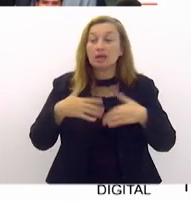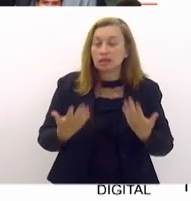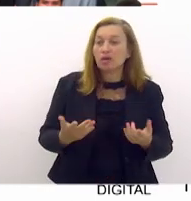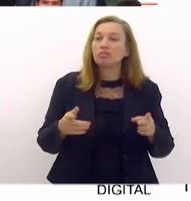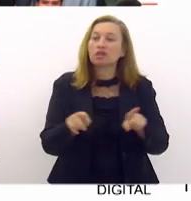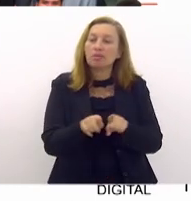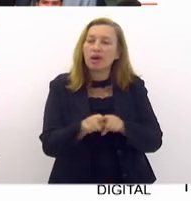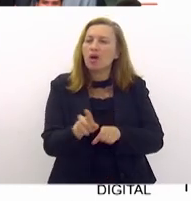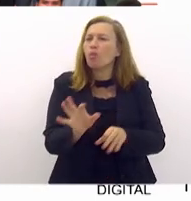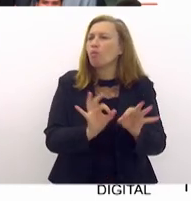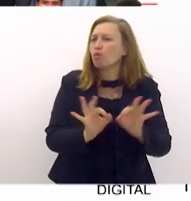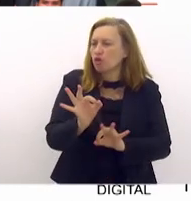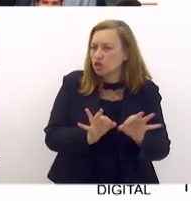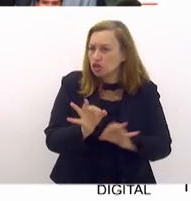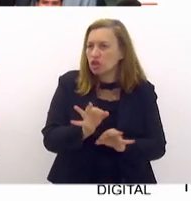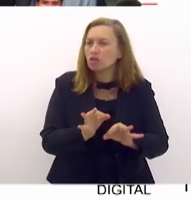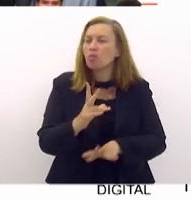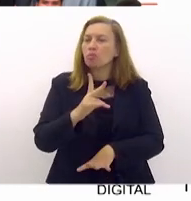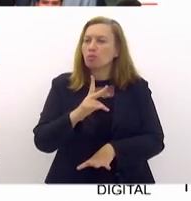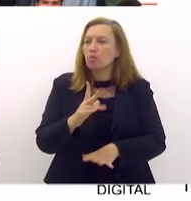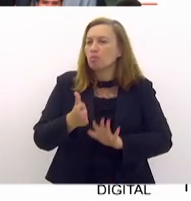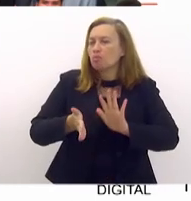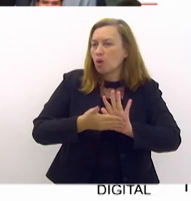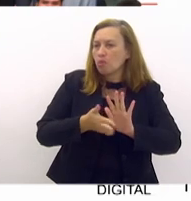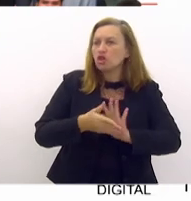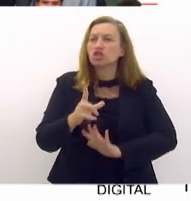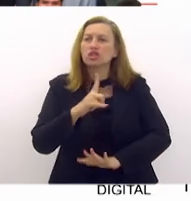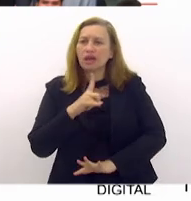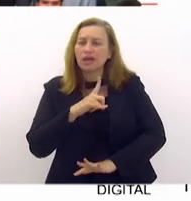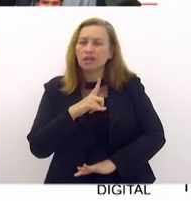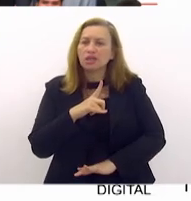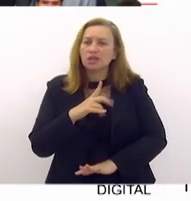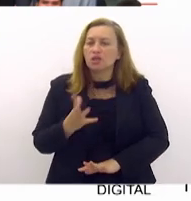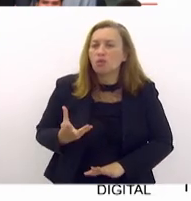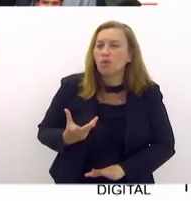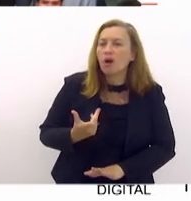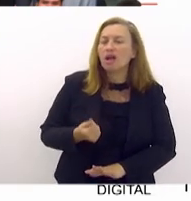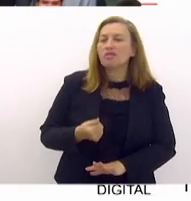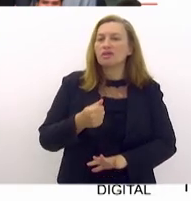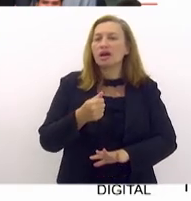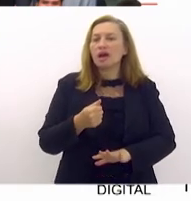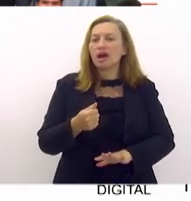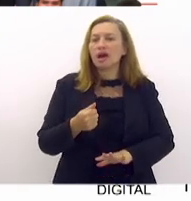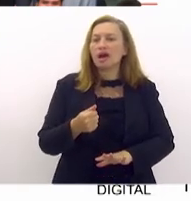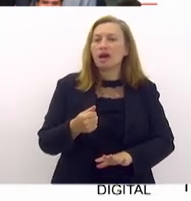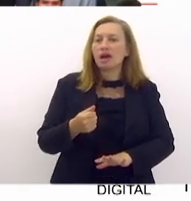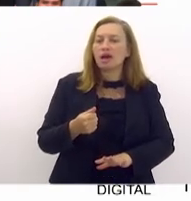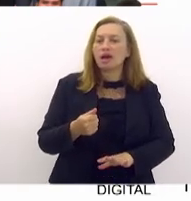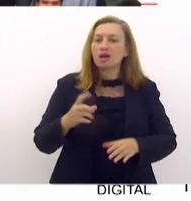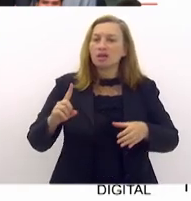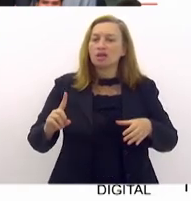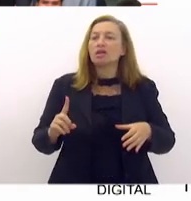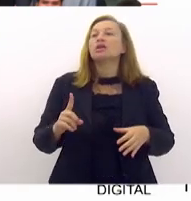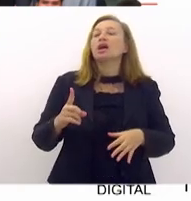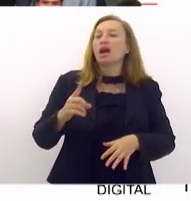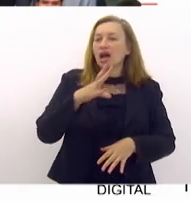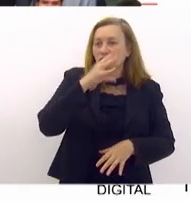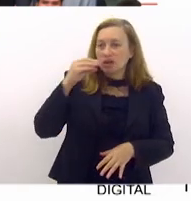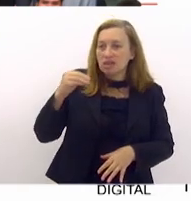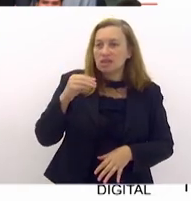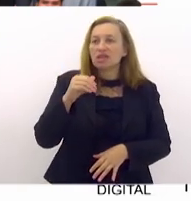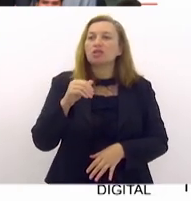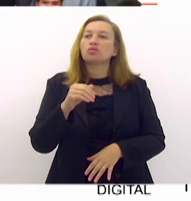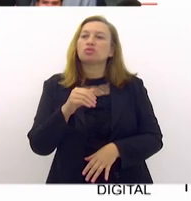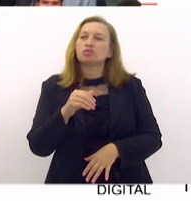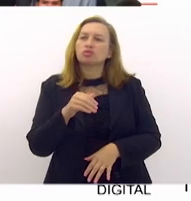também é um projeto que tem esse propósito de qualificar a participação de adolescentes e jovens em